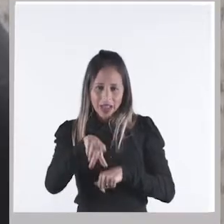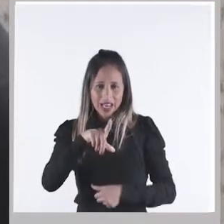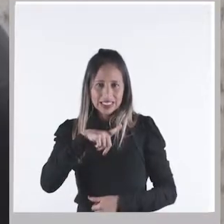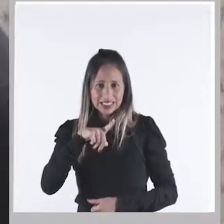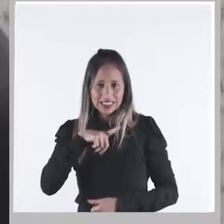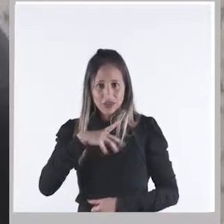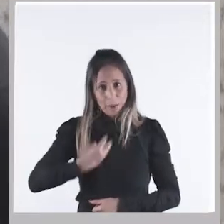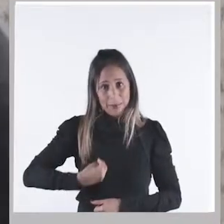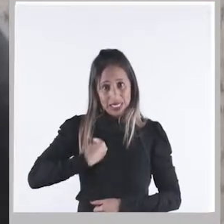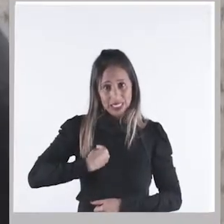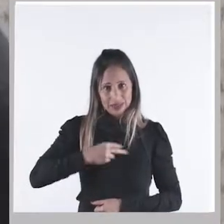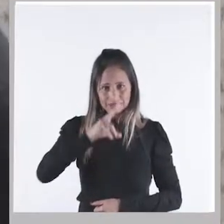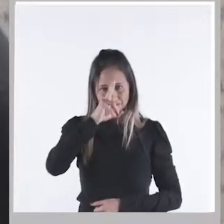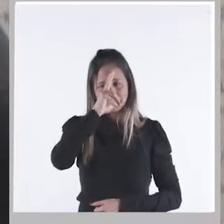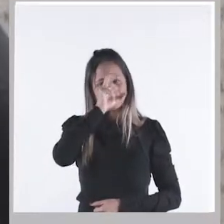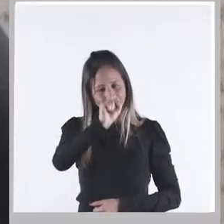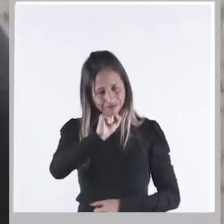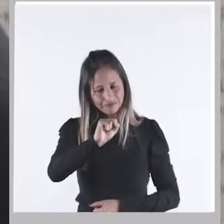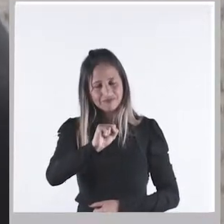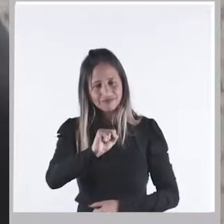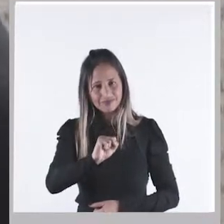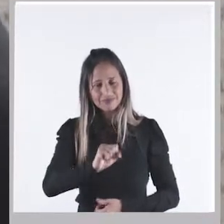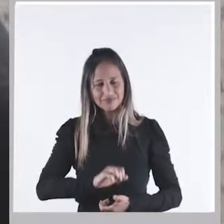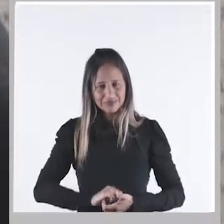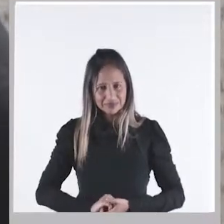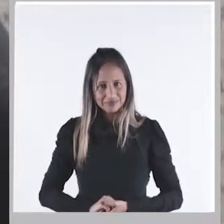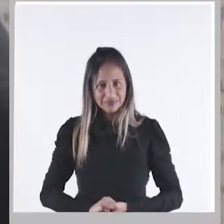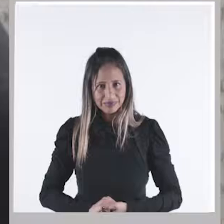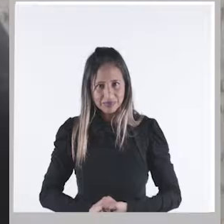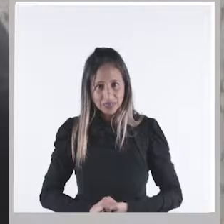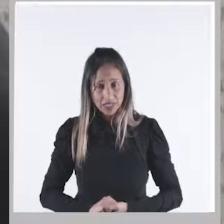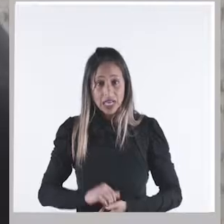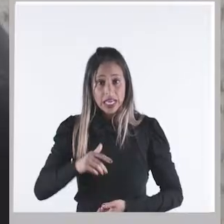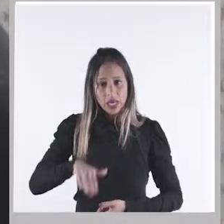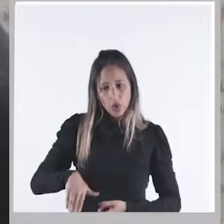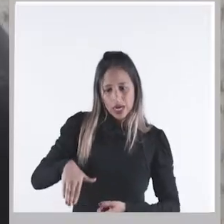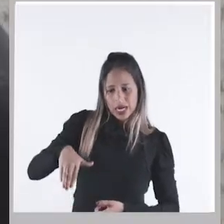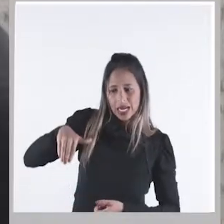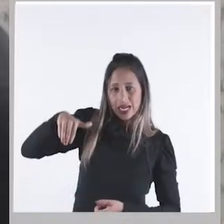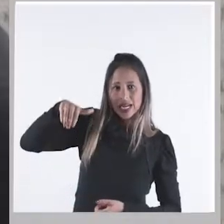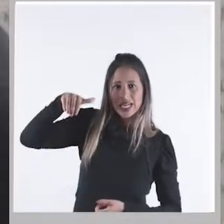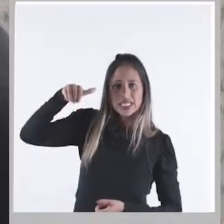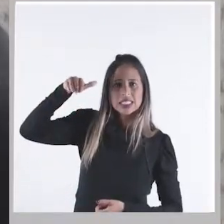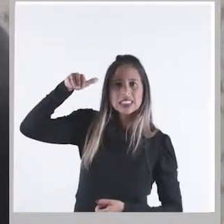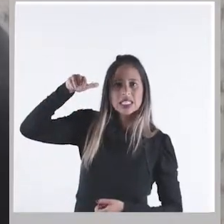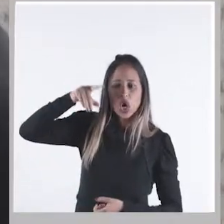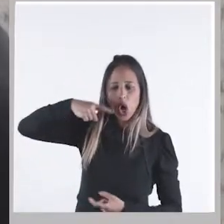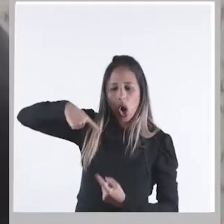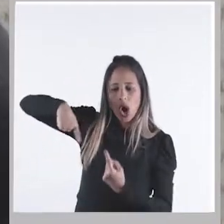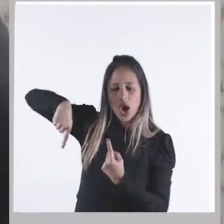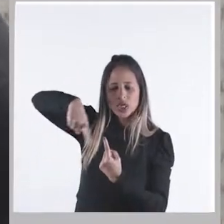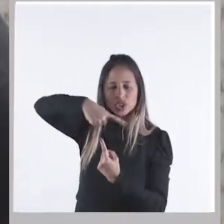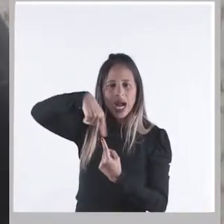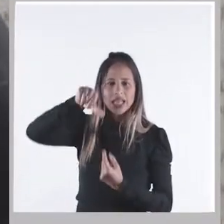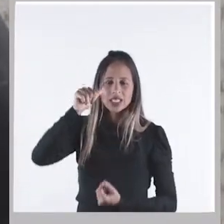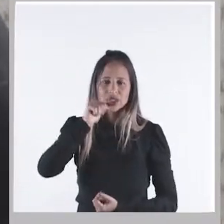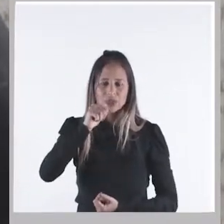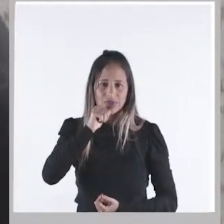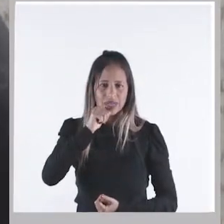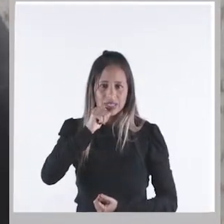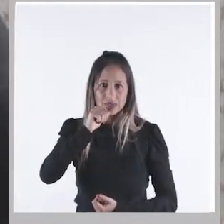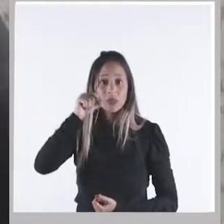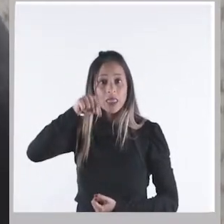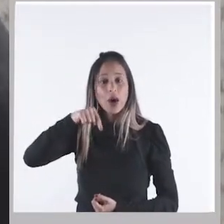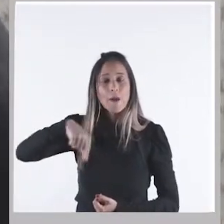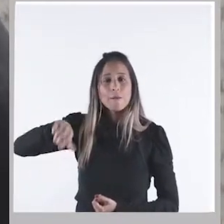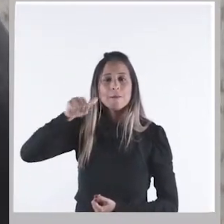uma presença muito forte, assim, né? E eu cresci rodeada dessas mulheres, né? Então, eram mulheres